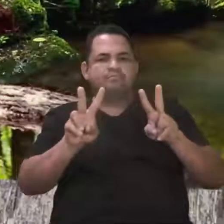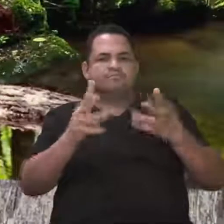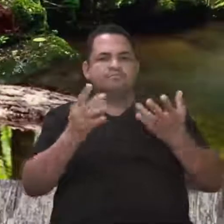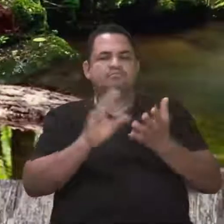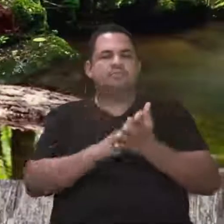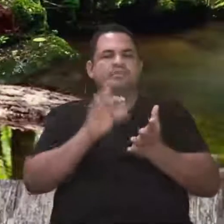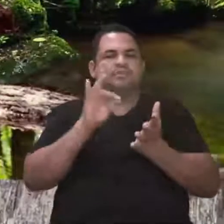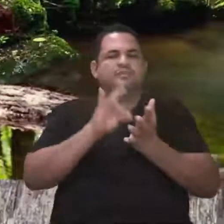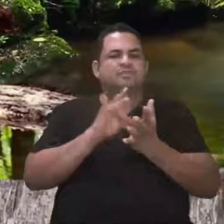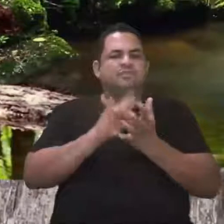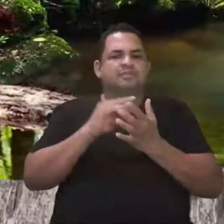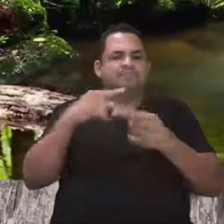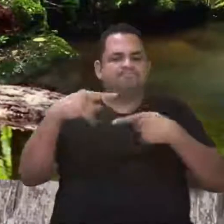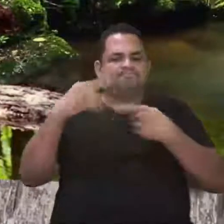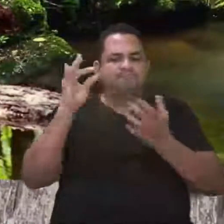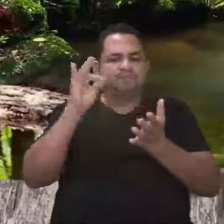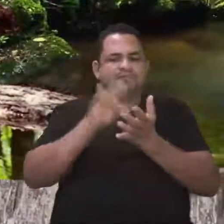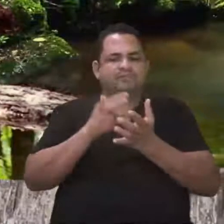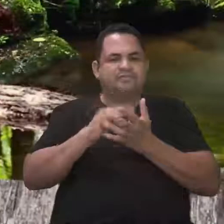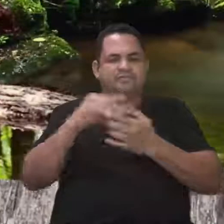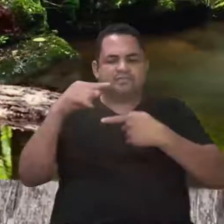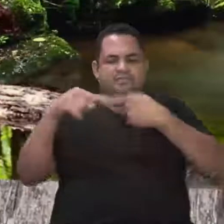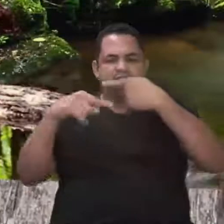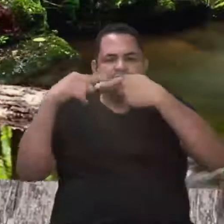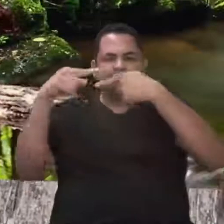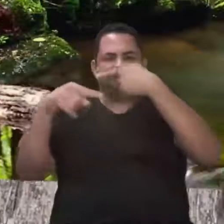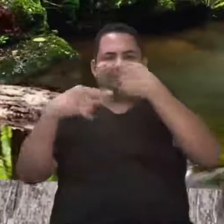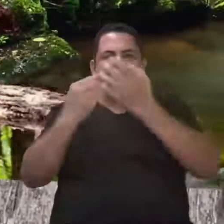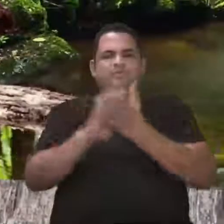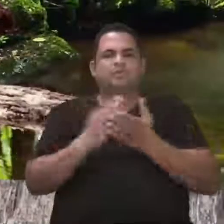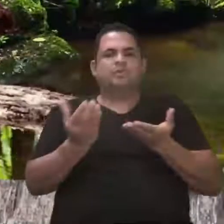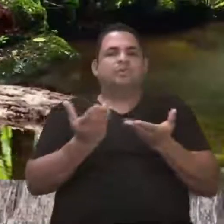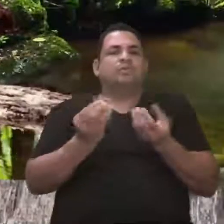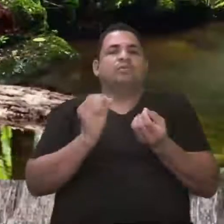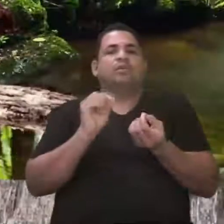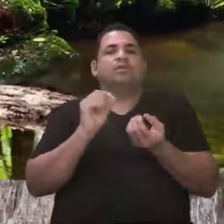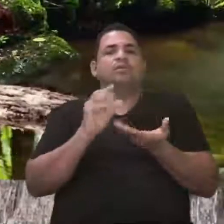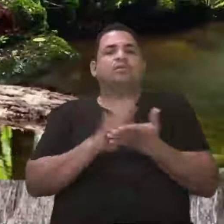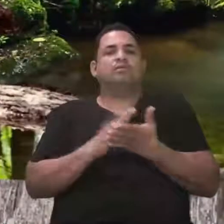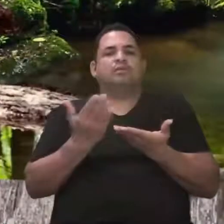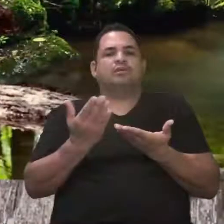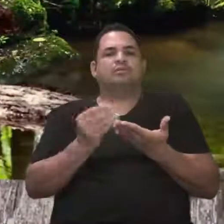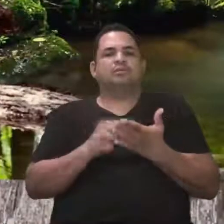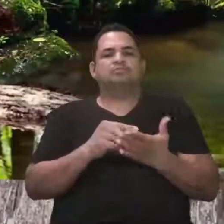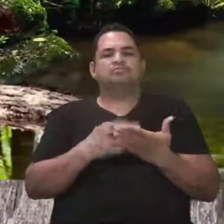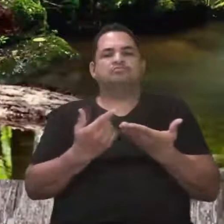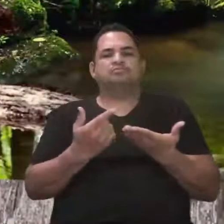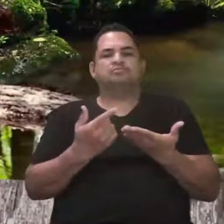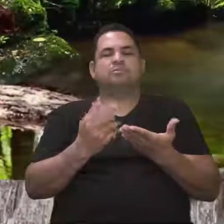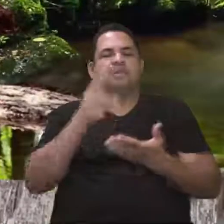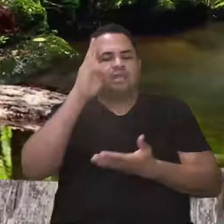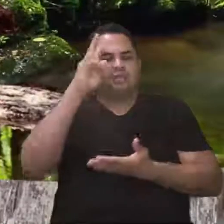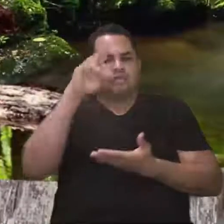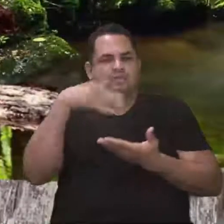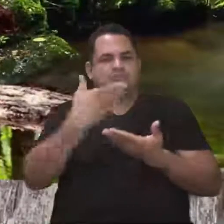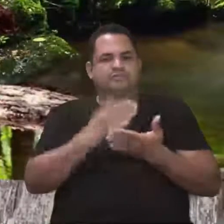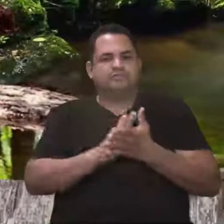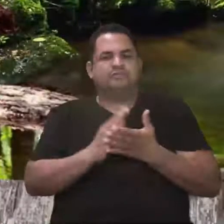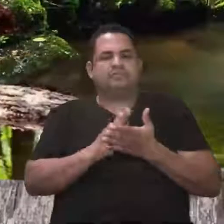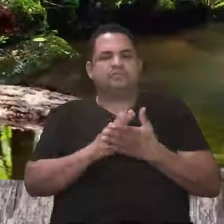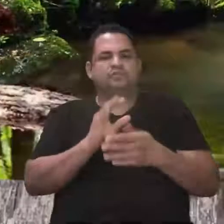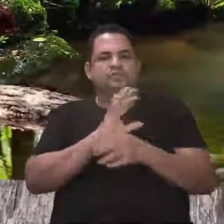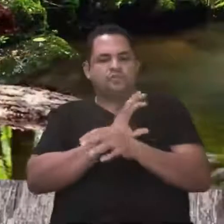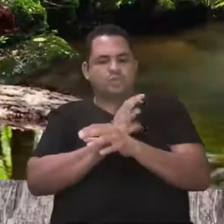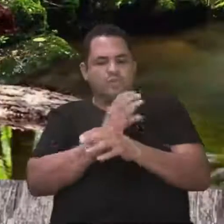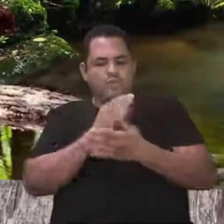esse fato evolutivo, em que nós podemos nos basear. Lembra na nossa aula anterior, que nós falamos sobre os fósseis?